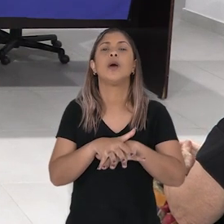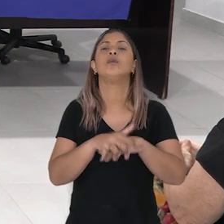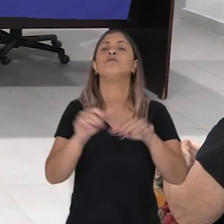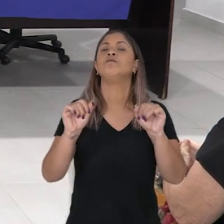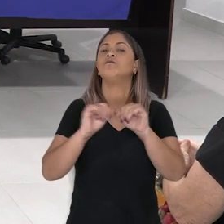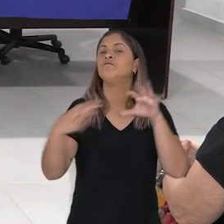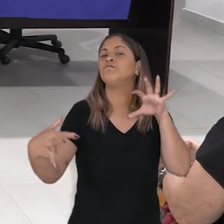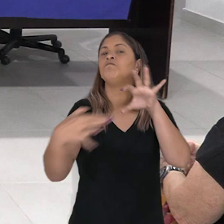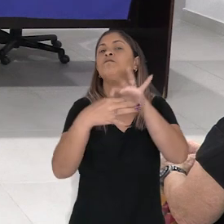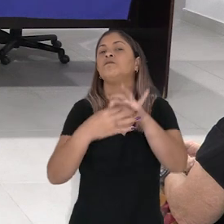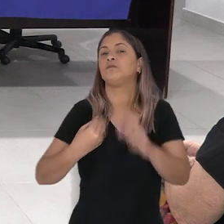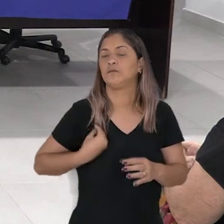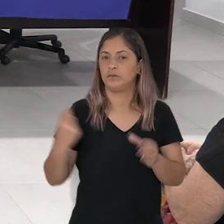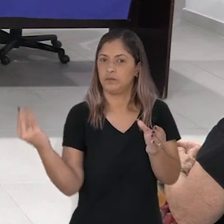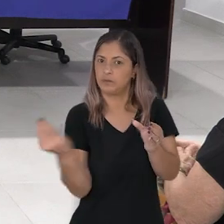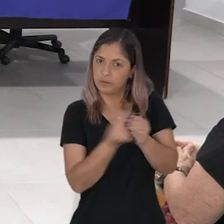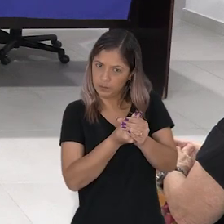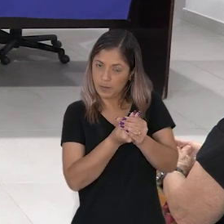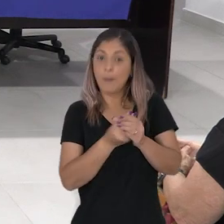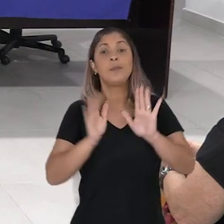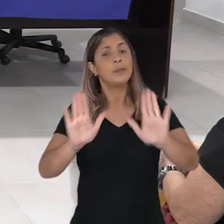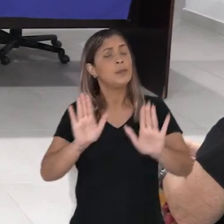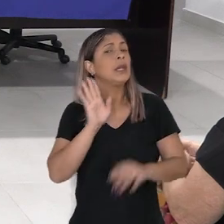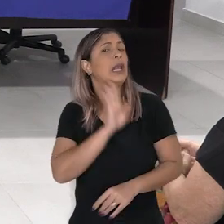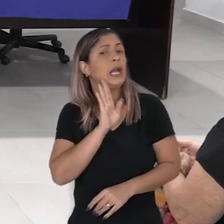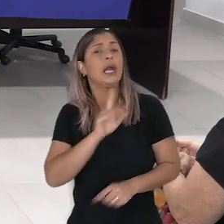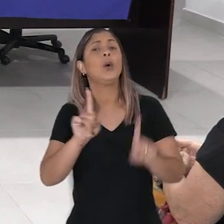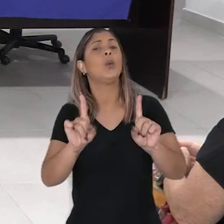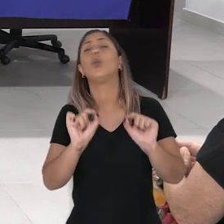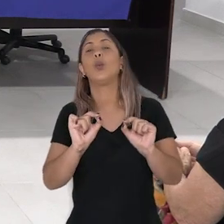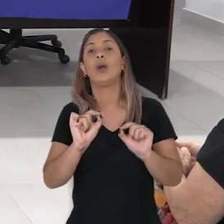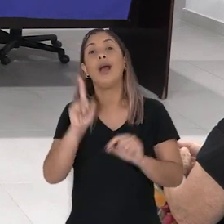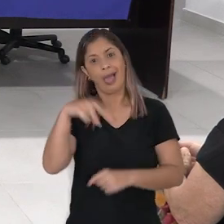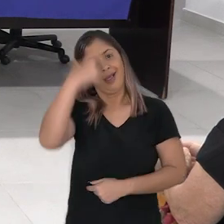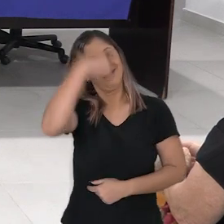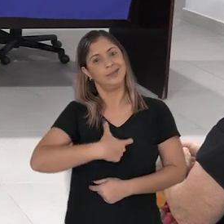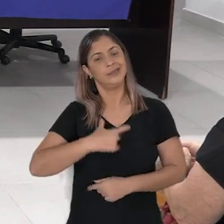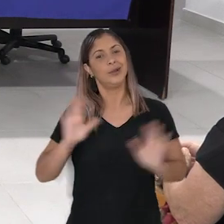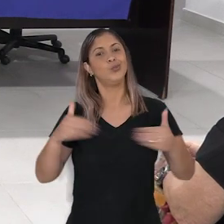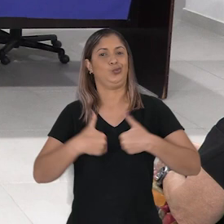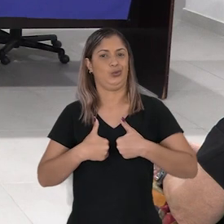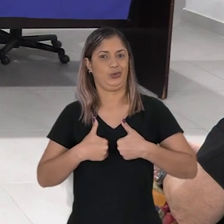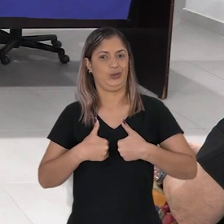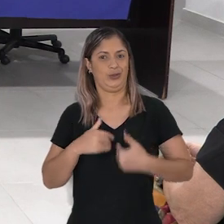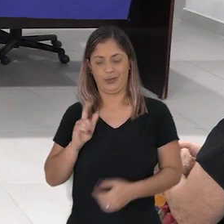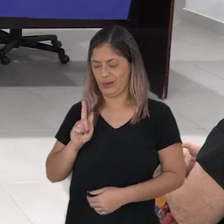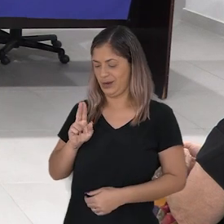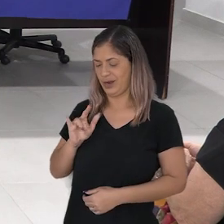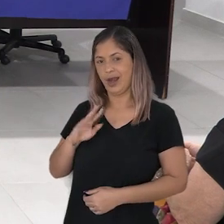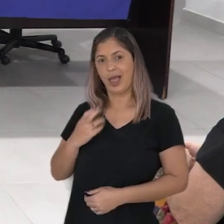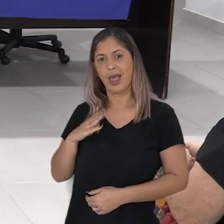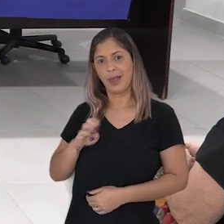pontes para o pertencimento, e o bacana é que ele é uma pessoa autista. Eu achei